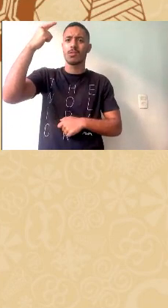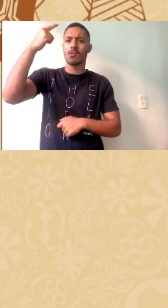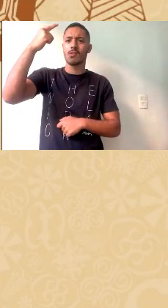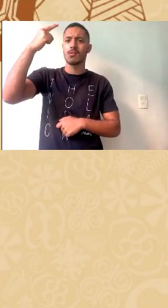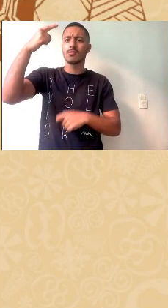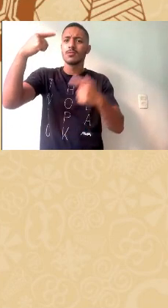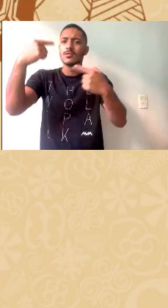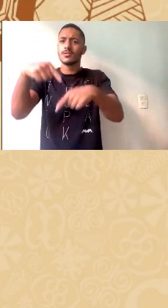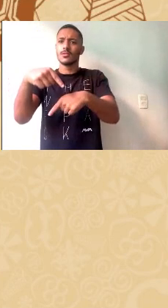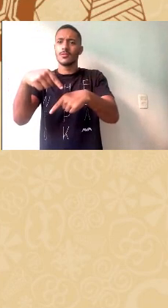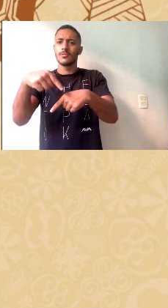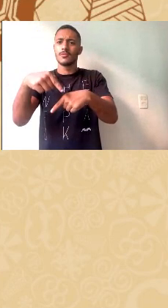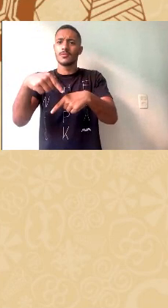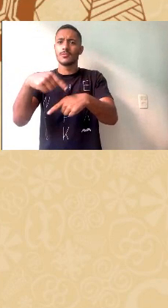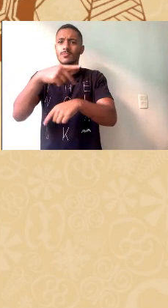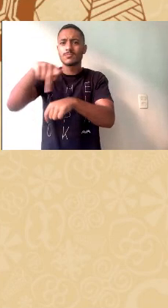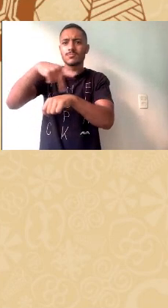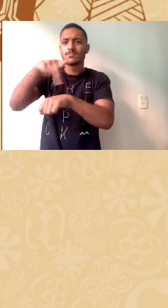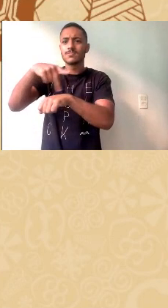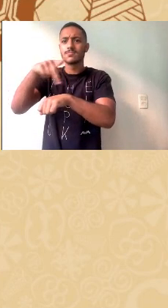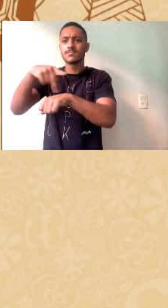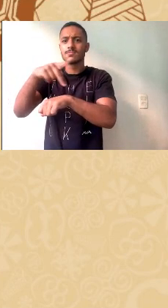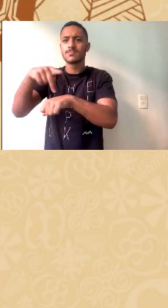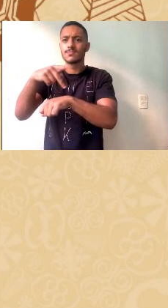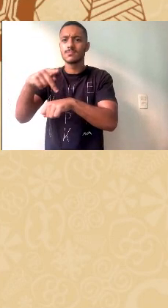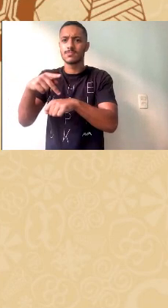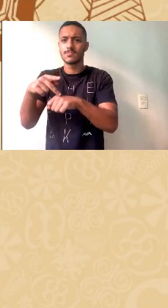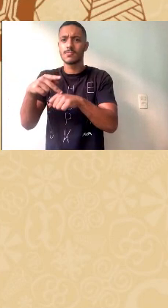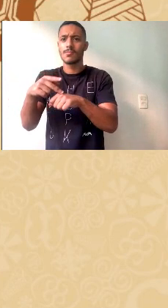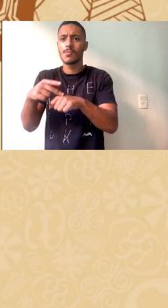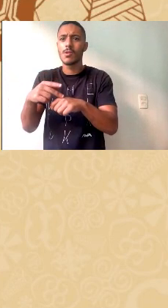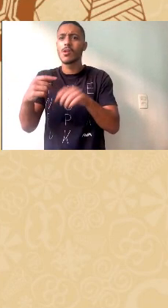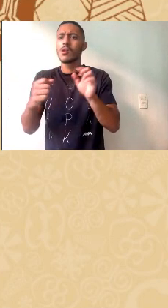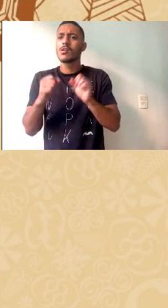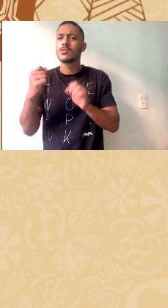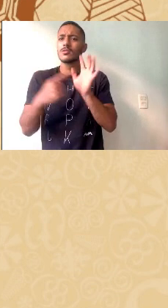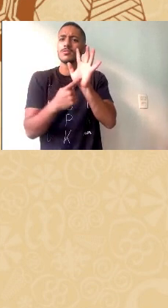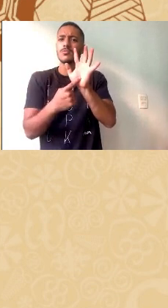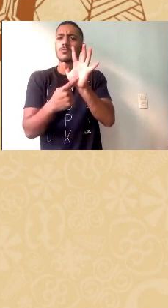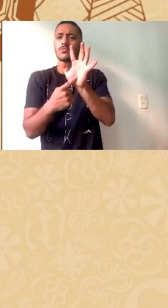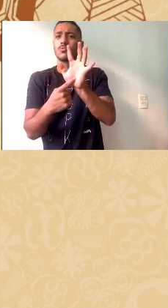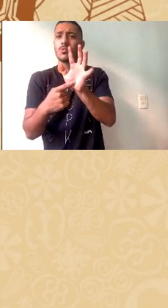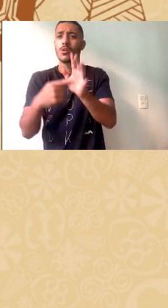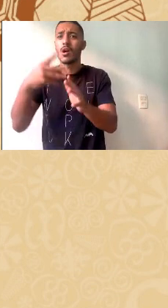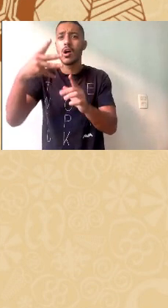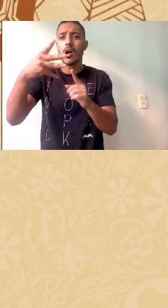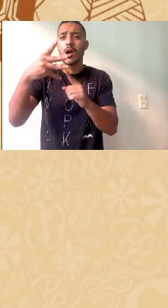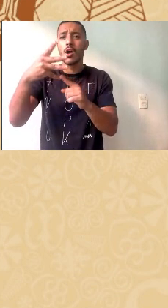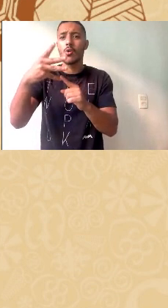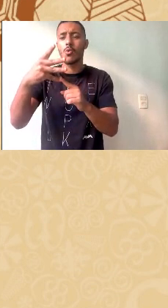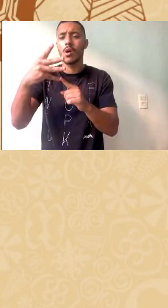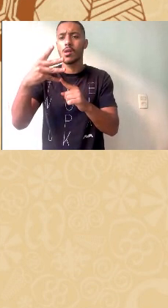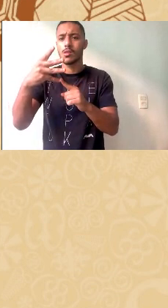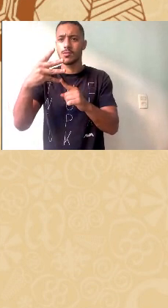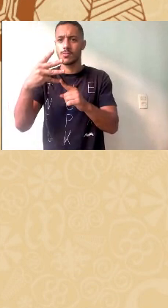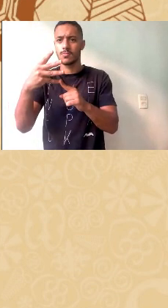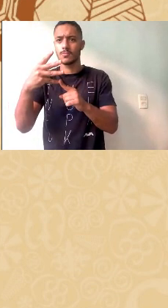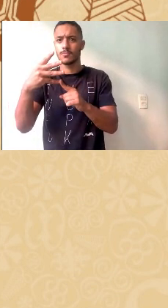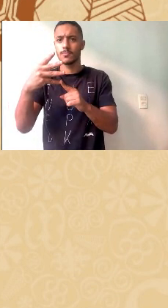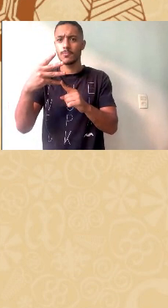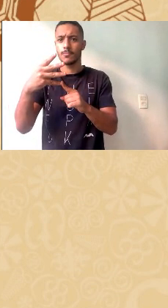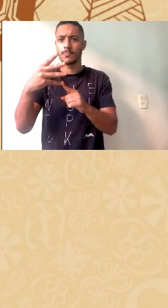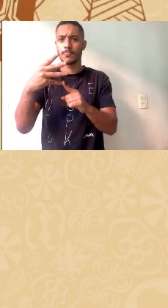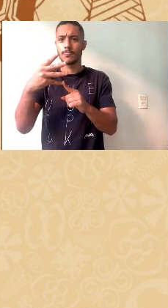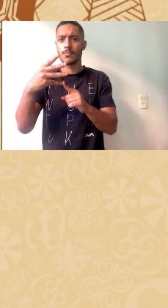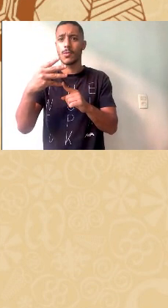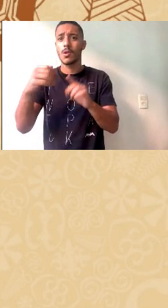então, o Petrônio Domingues, ele nos apresenta quatro fases do movimento organizado na República, que eu vou tentar passar aqui bem rapidamente, mas